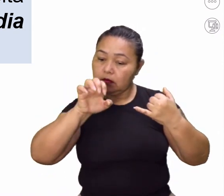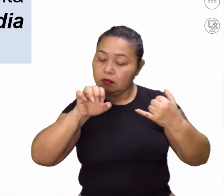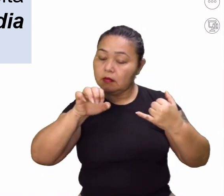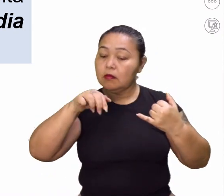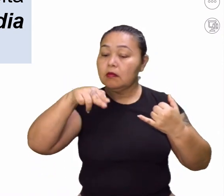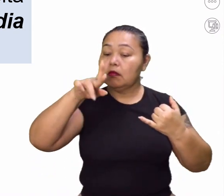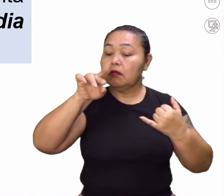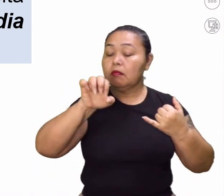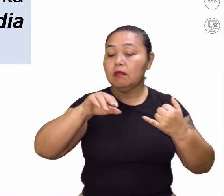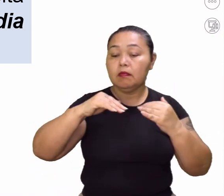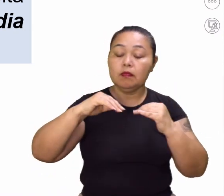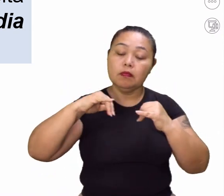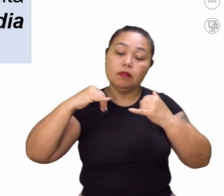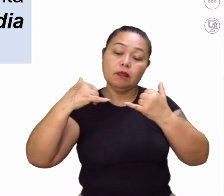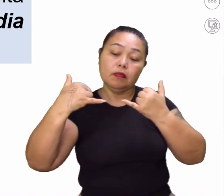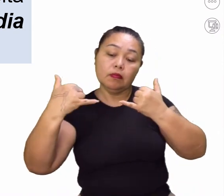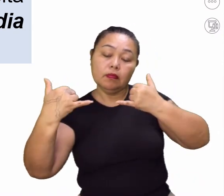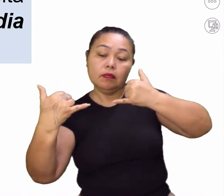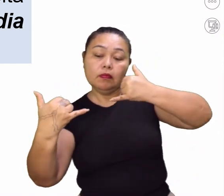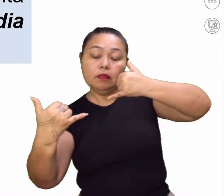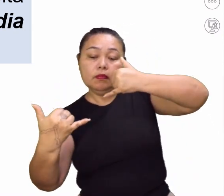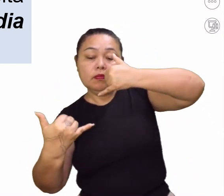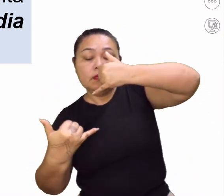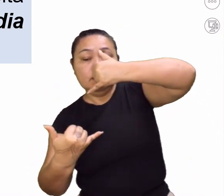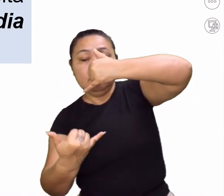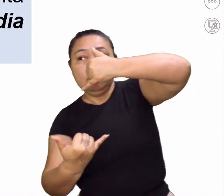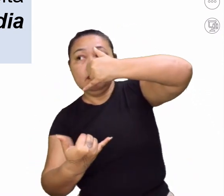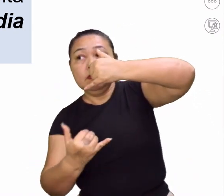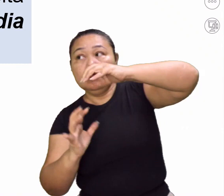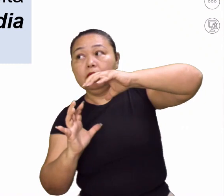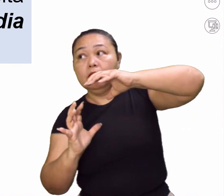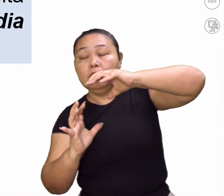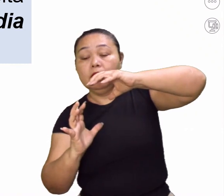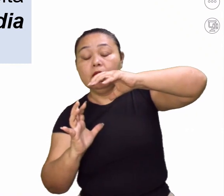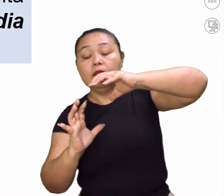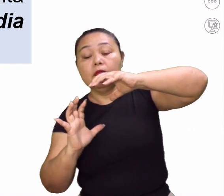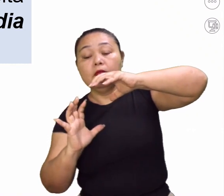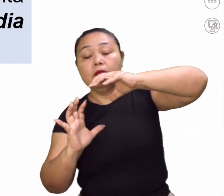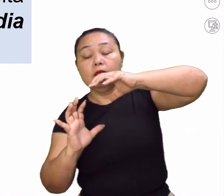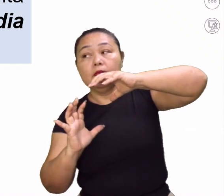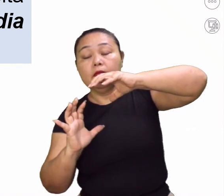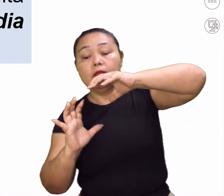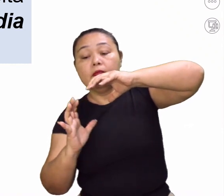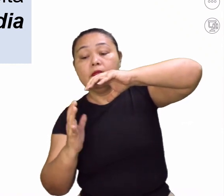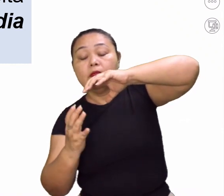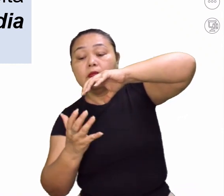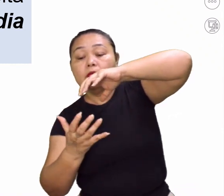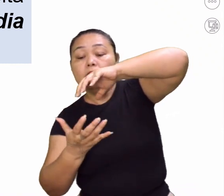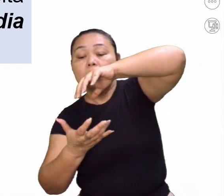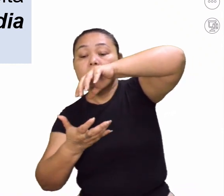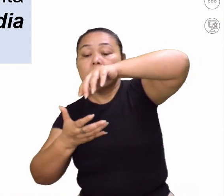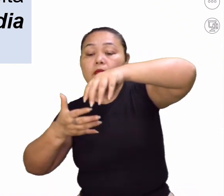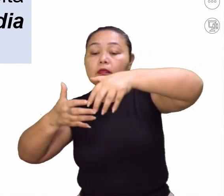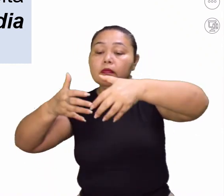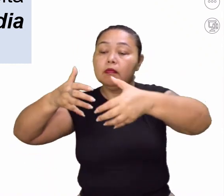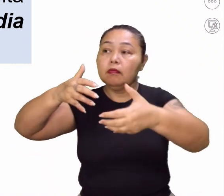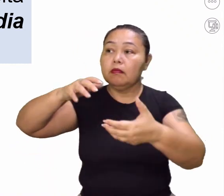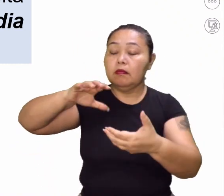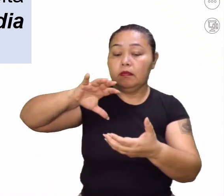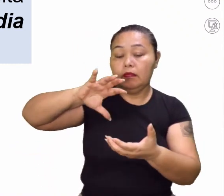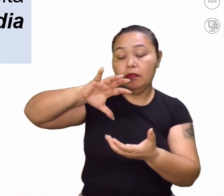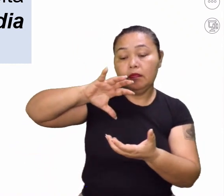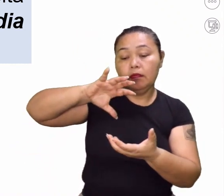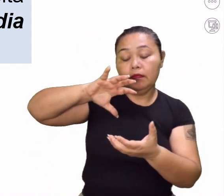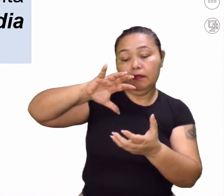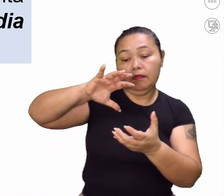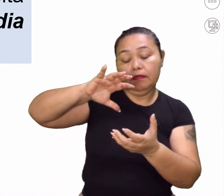aos polos, né? É porque também é o efeito esférico da Terra. Exato. Não é isso?